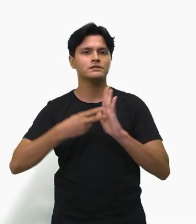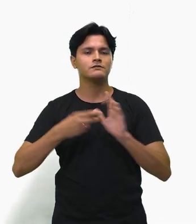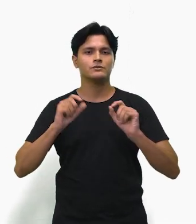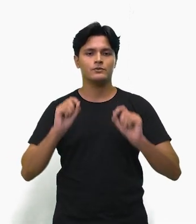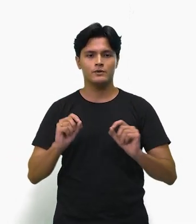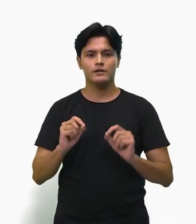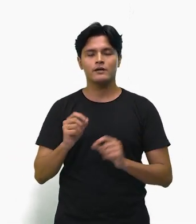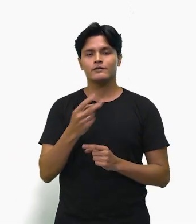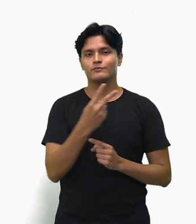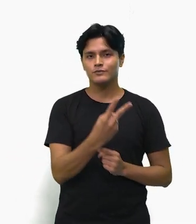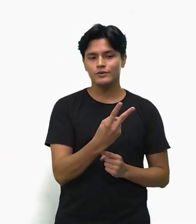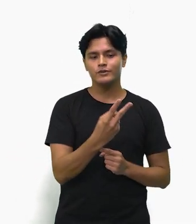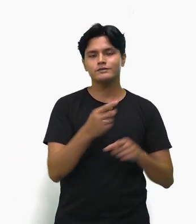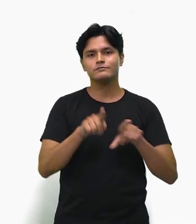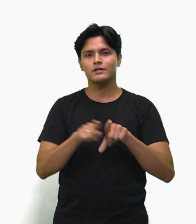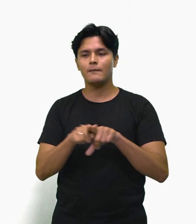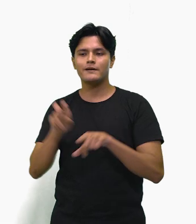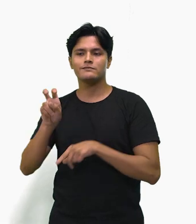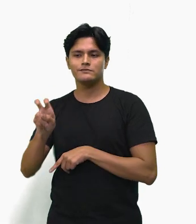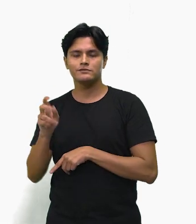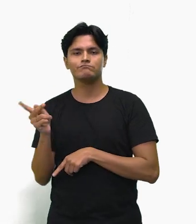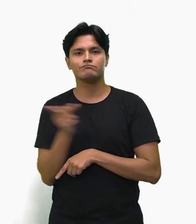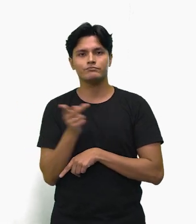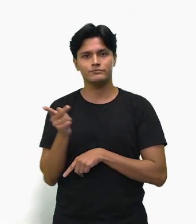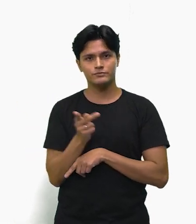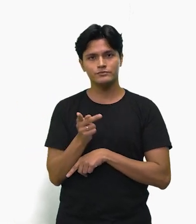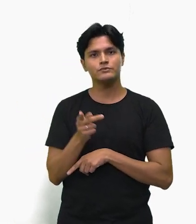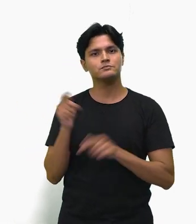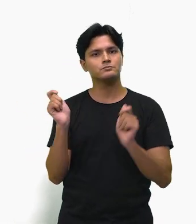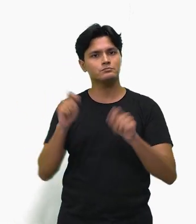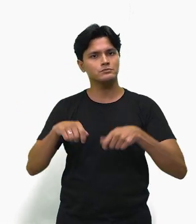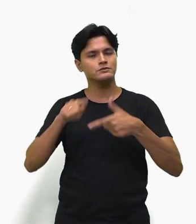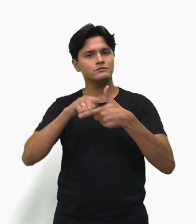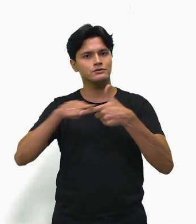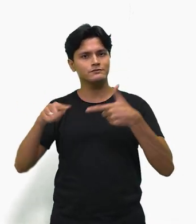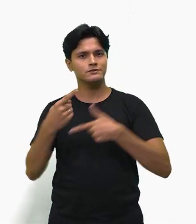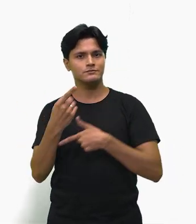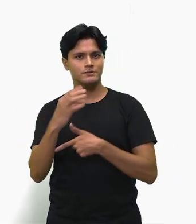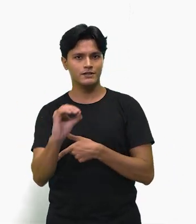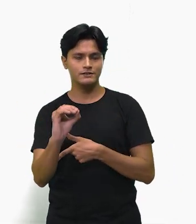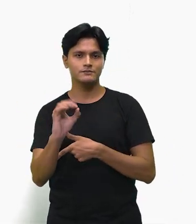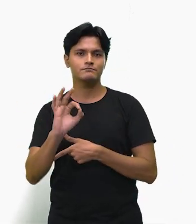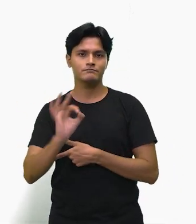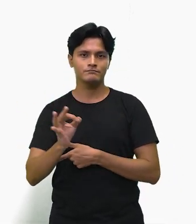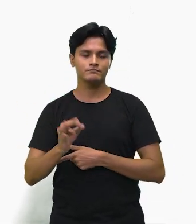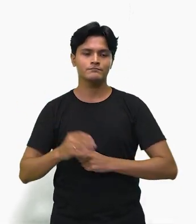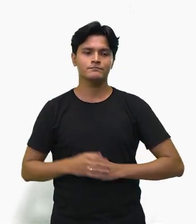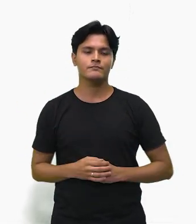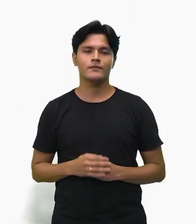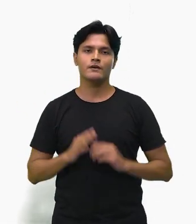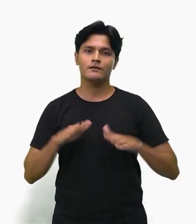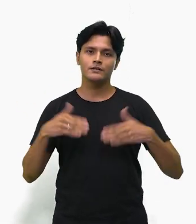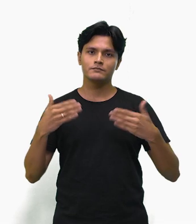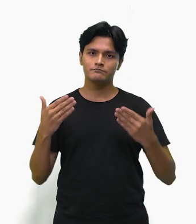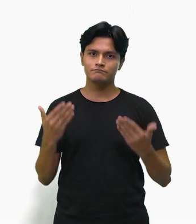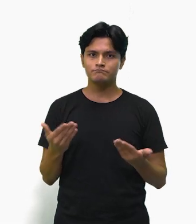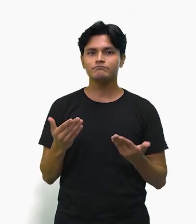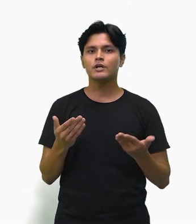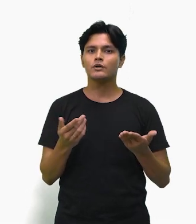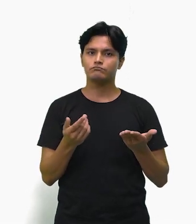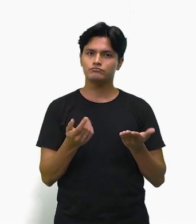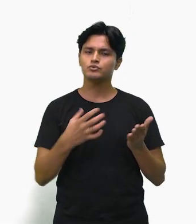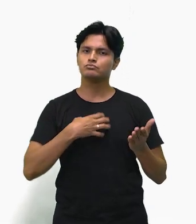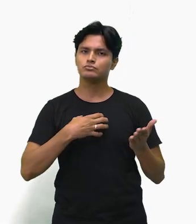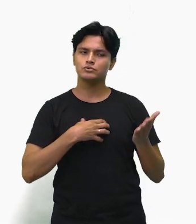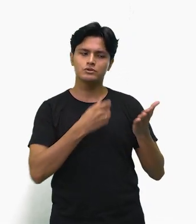esses dois números, eles são divisores de 10, tá ok? Então, assim a gente